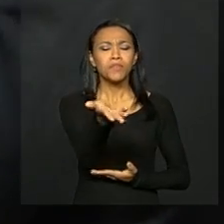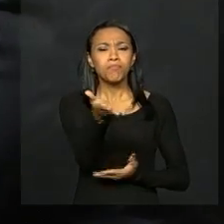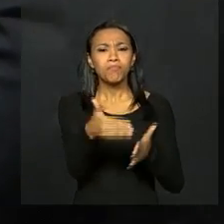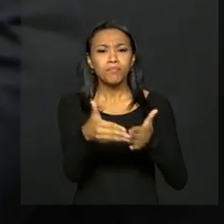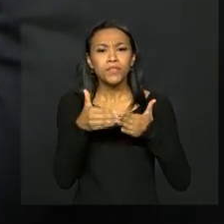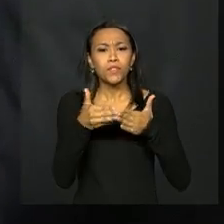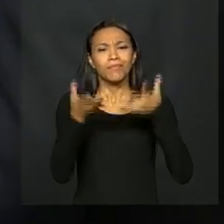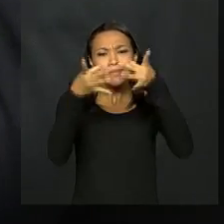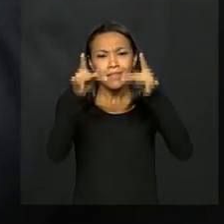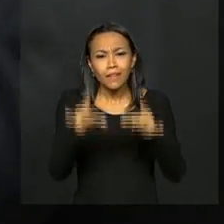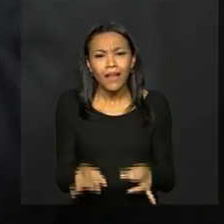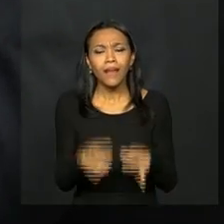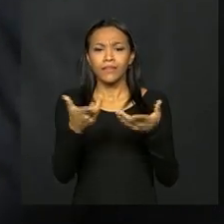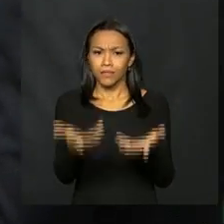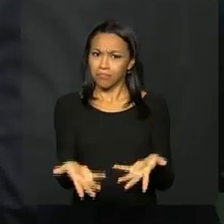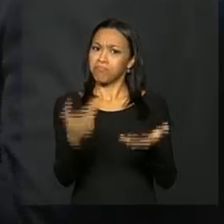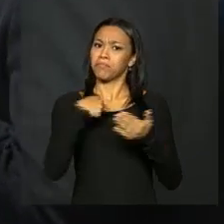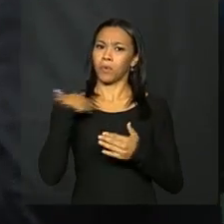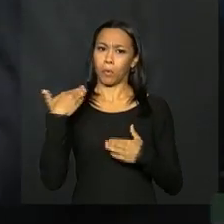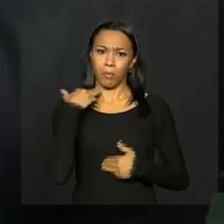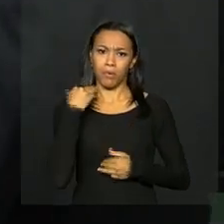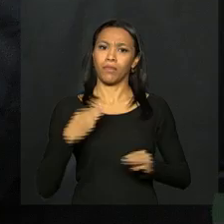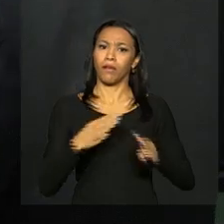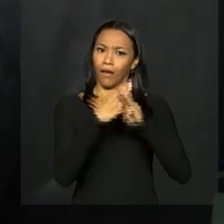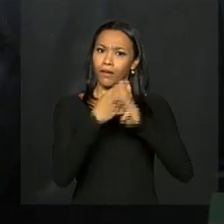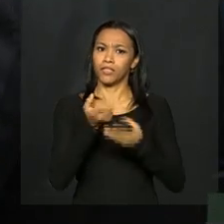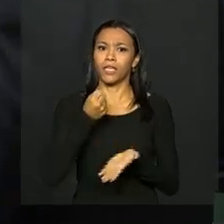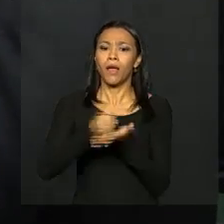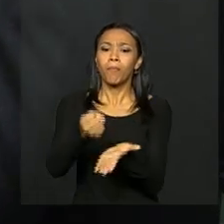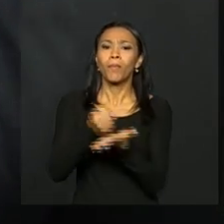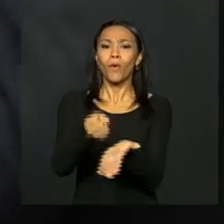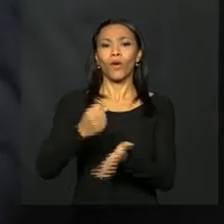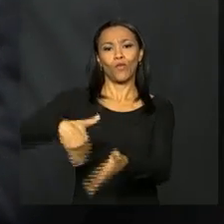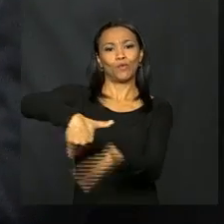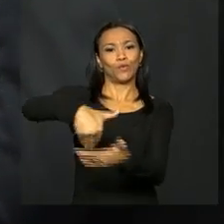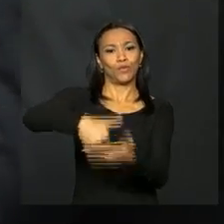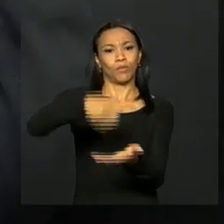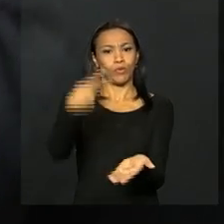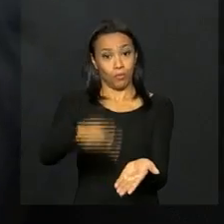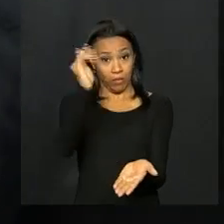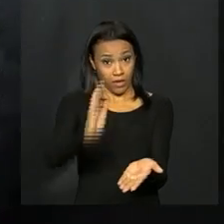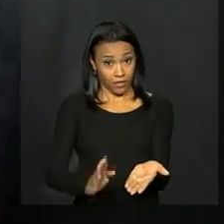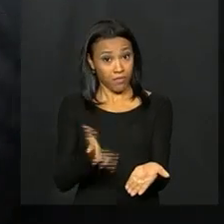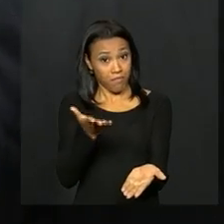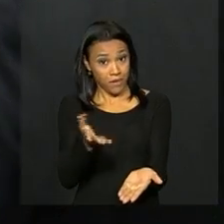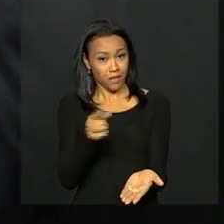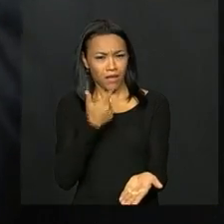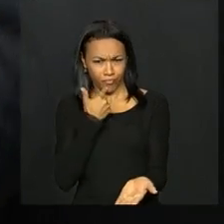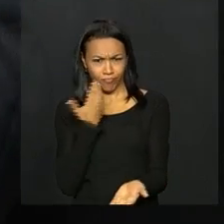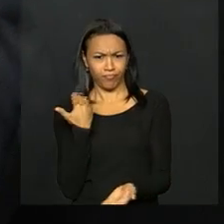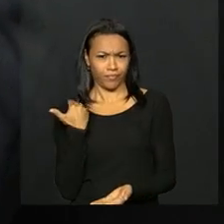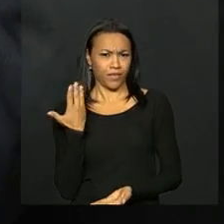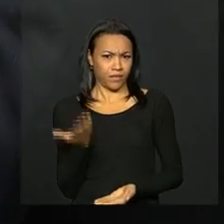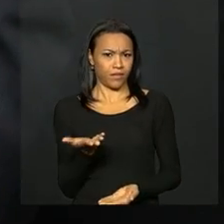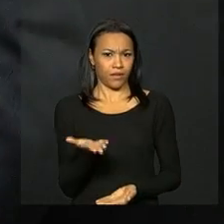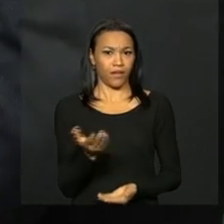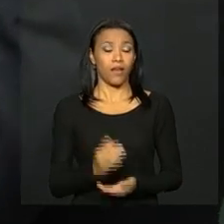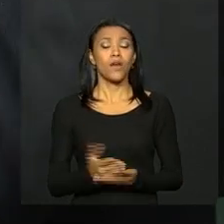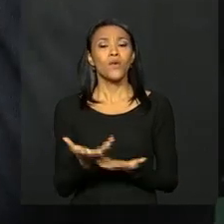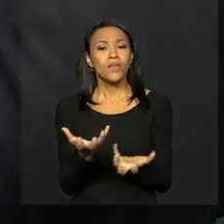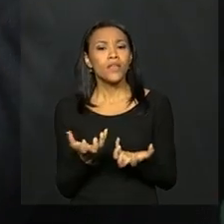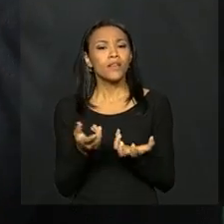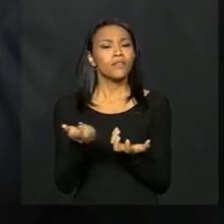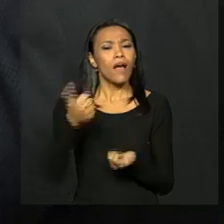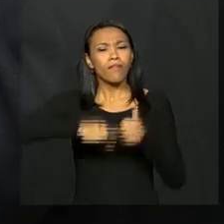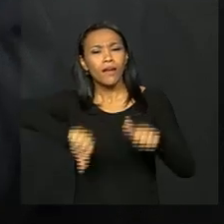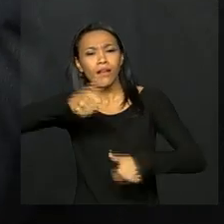para a gente, né? Quer dizer, a Caixa se tornou um dos maiores patrocinadores do futebol brasileiro, mas isso é relativamente recente, né? Eu queria que o senhor fizesse